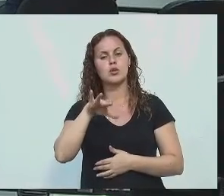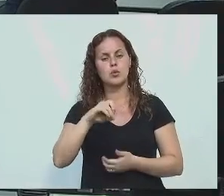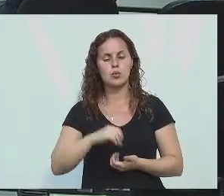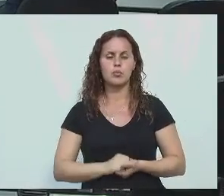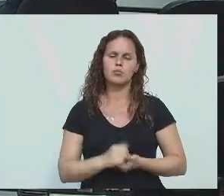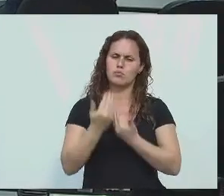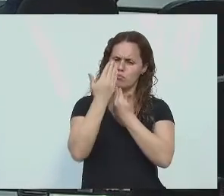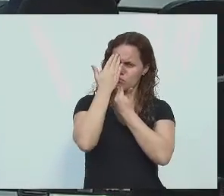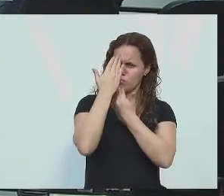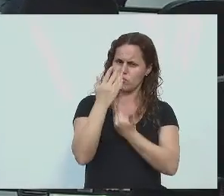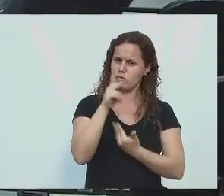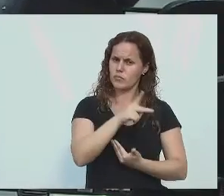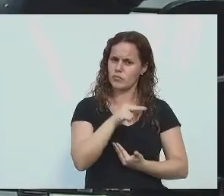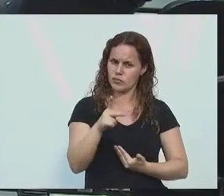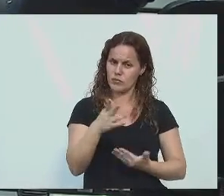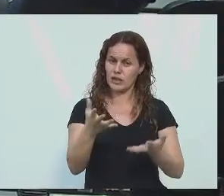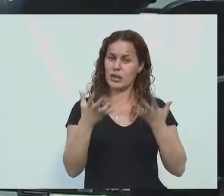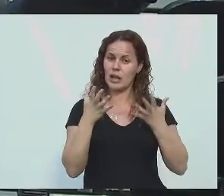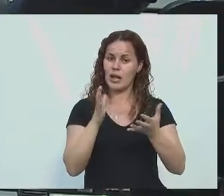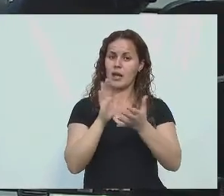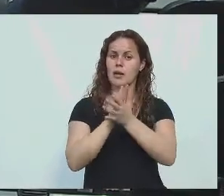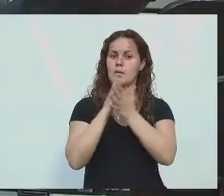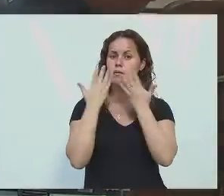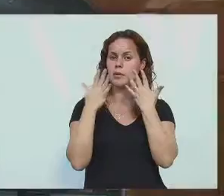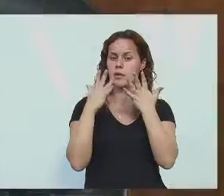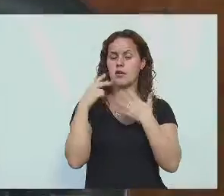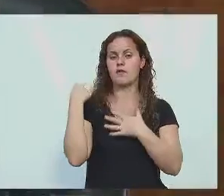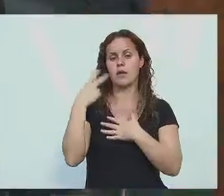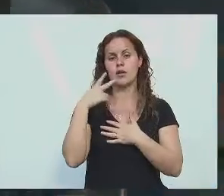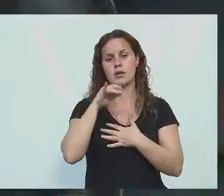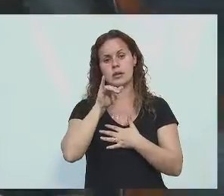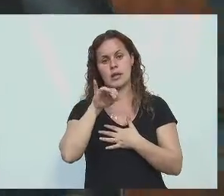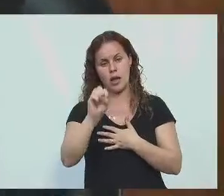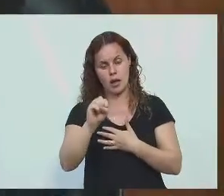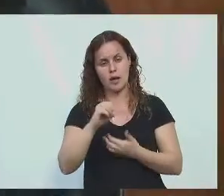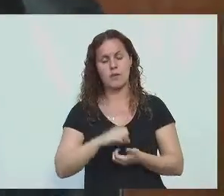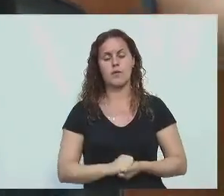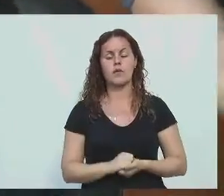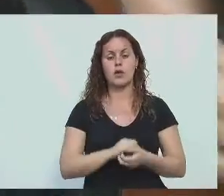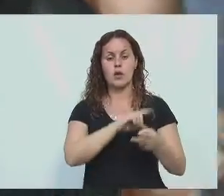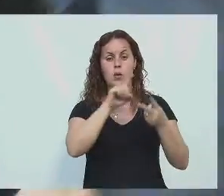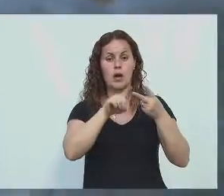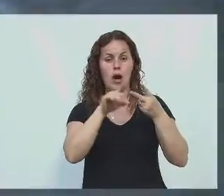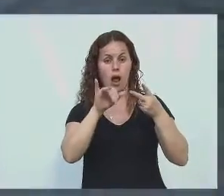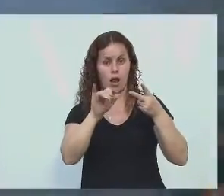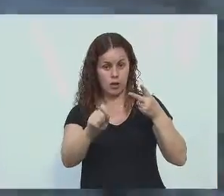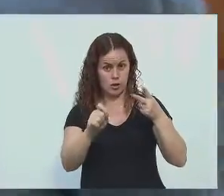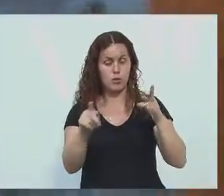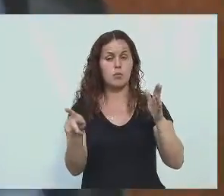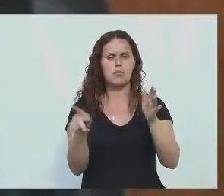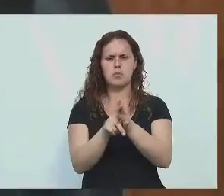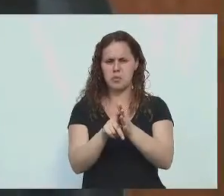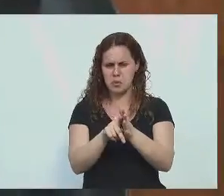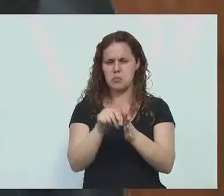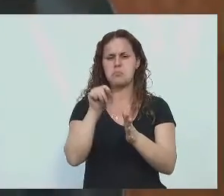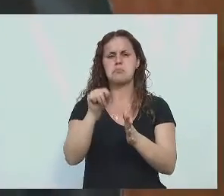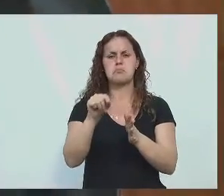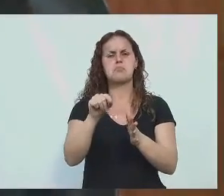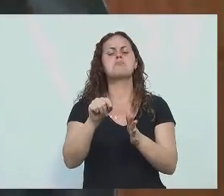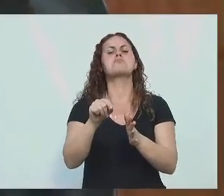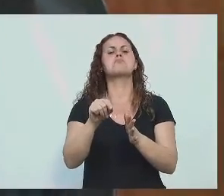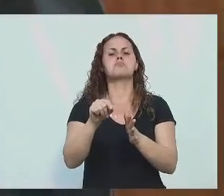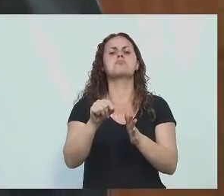Muito obrigado, senhor presidente. Quero inicialmente parabenizar o vereador Salvo José e também o vereador Carlitos Alves por ter abraçado mais uma vez